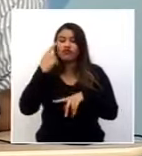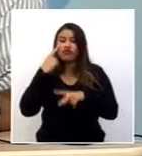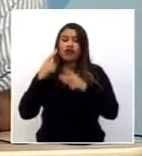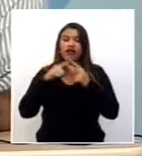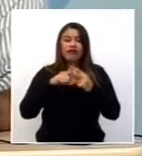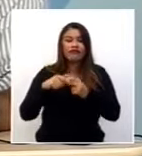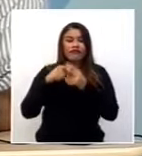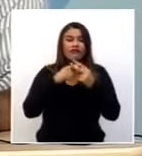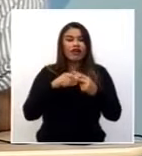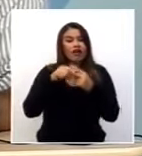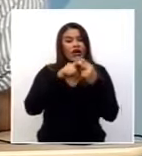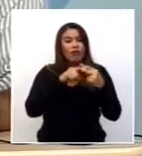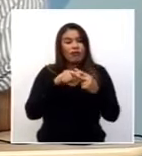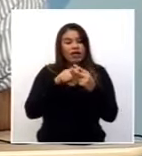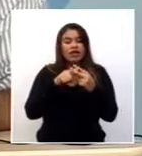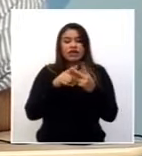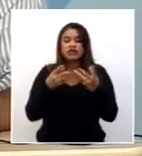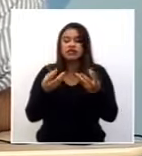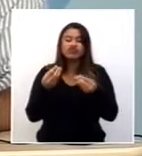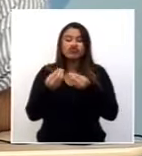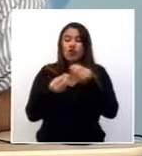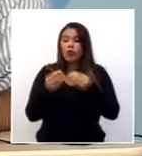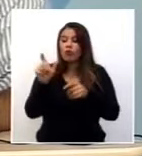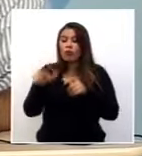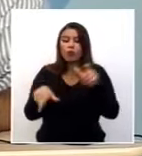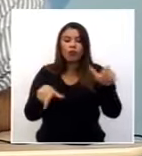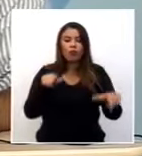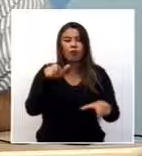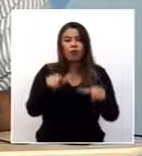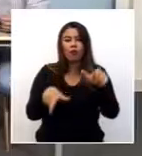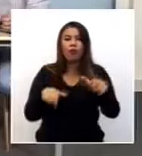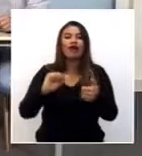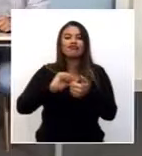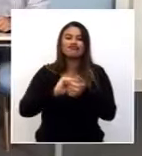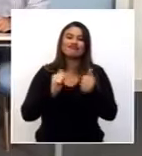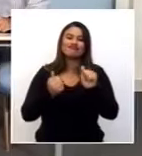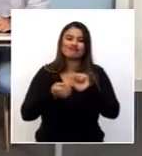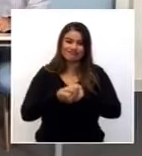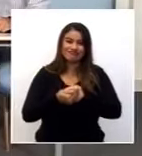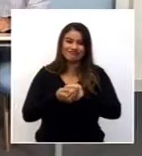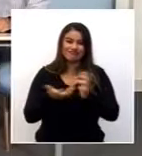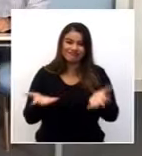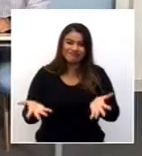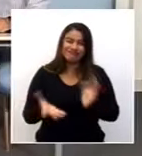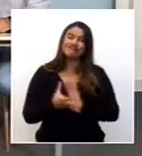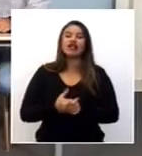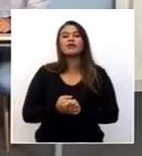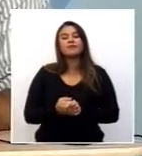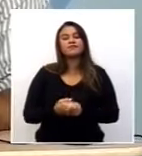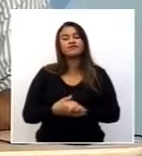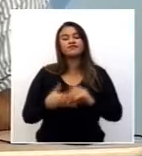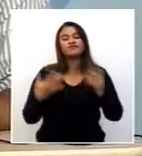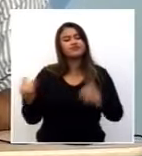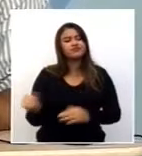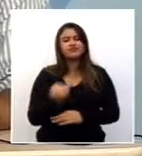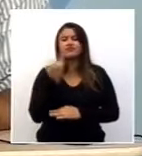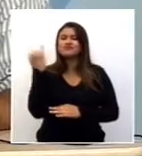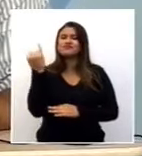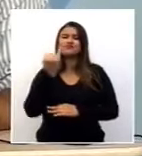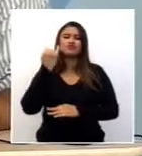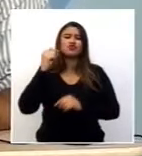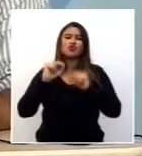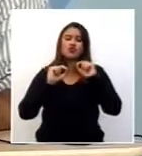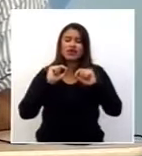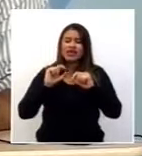dentro da possibilidade de cada um, da realidade de cada um nas escolas. Sim, que é importantíssimo. É imprescindível que vocês façam